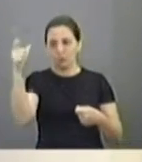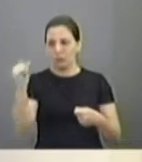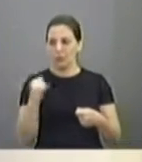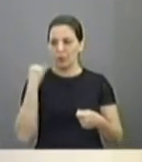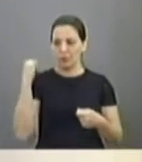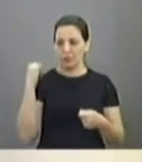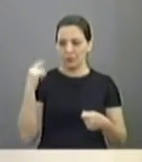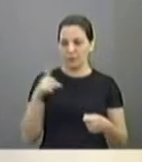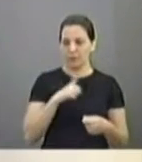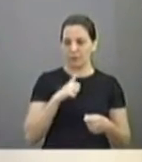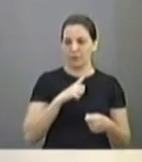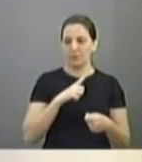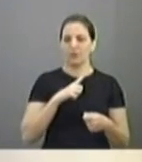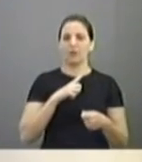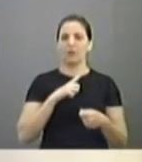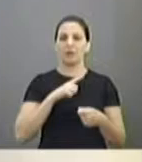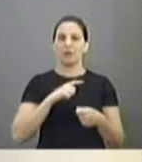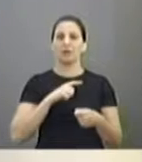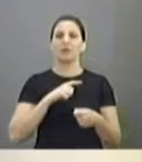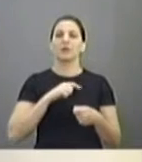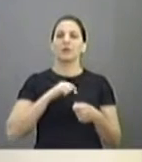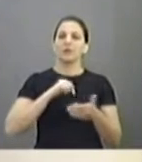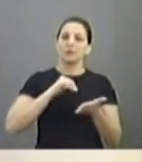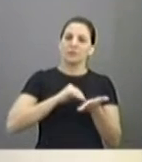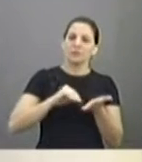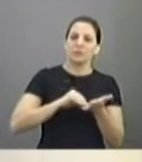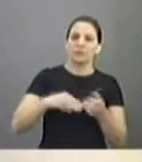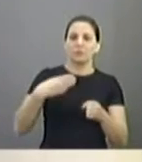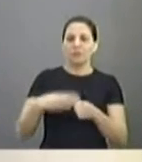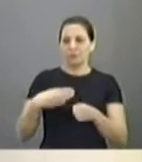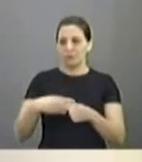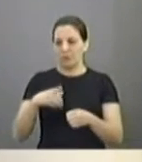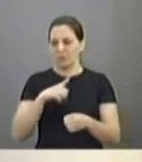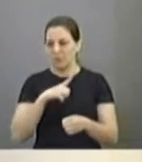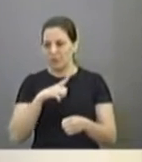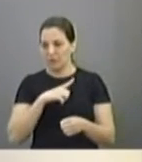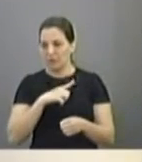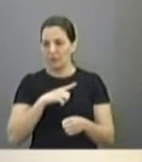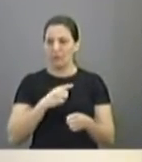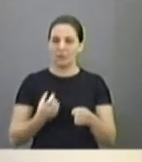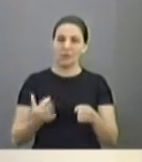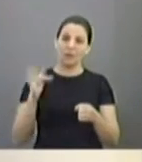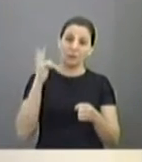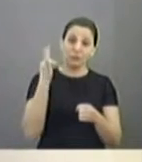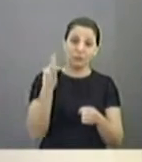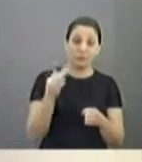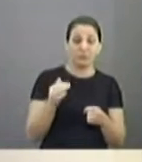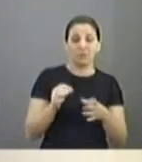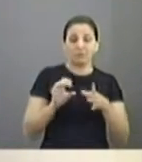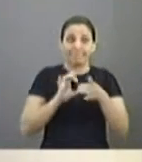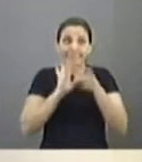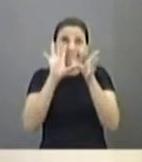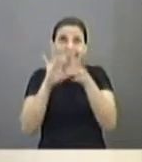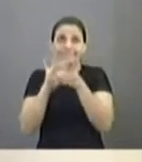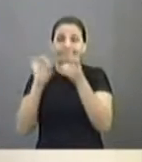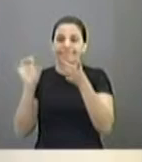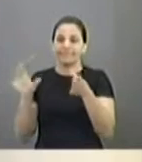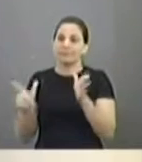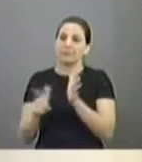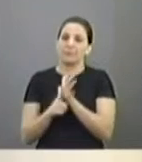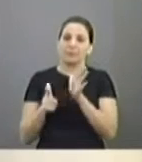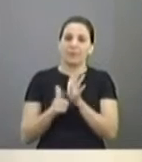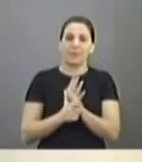Araraquara, que é ter as secretarias municipais, e a gente tem as fundações aí, de certa forma, meio solta, com papel, muitas